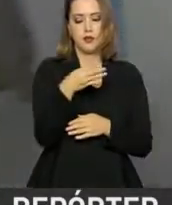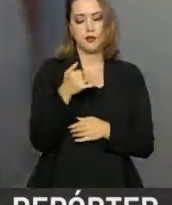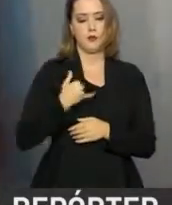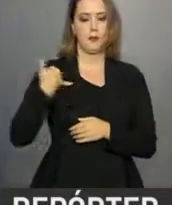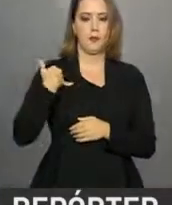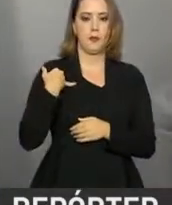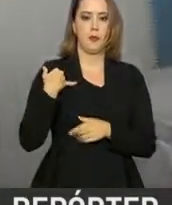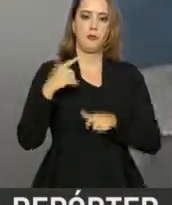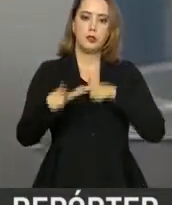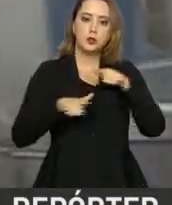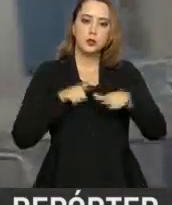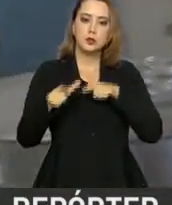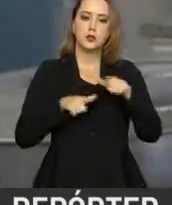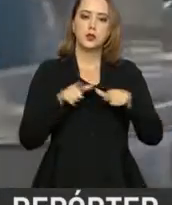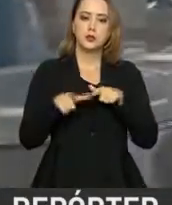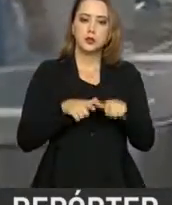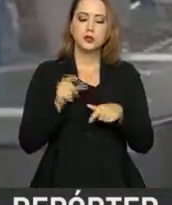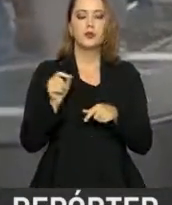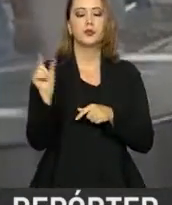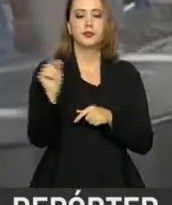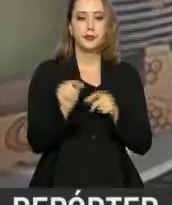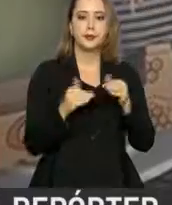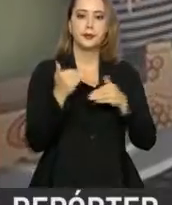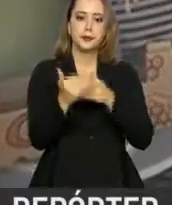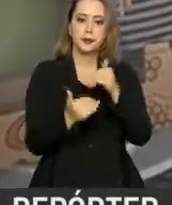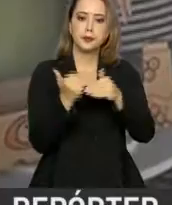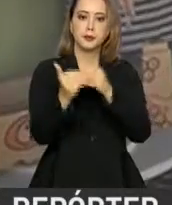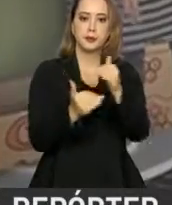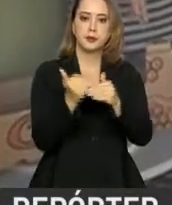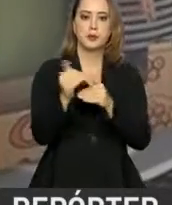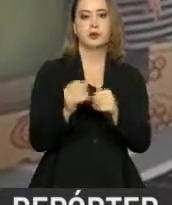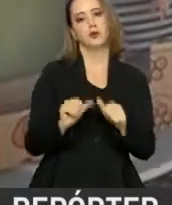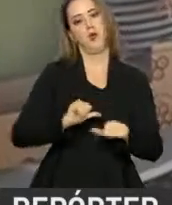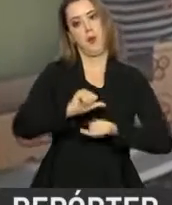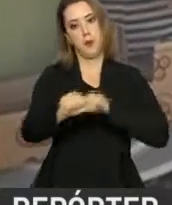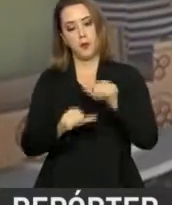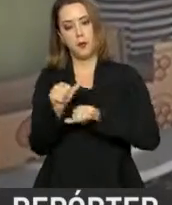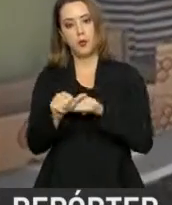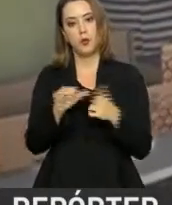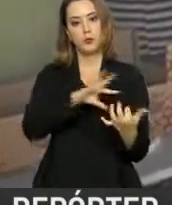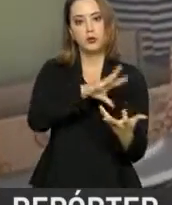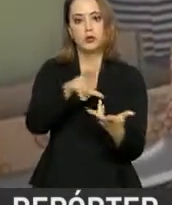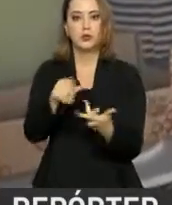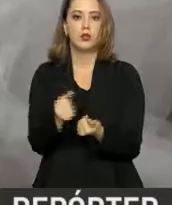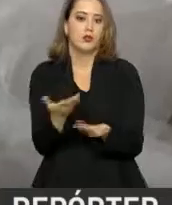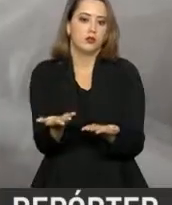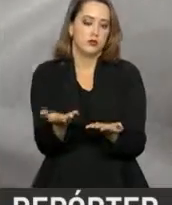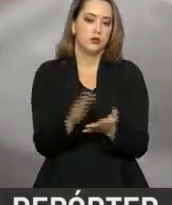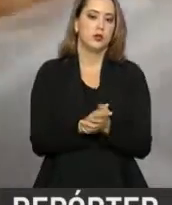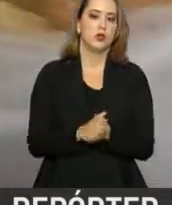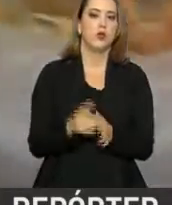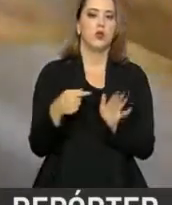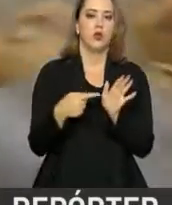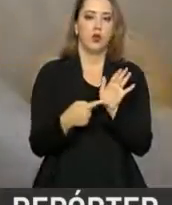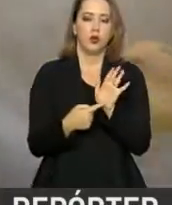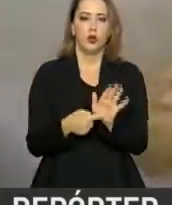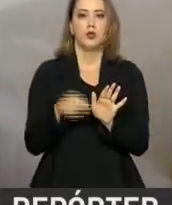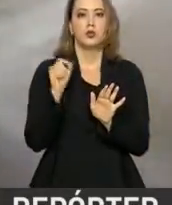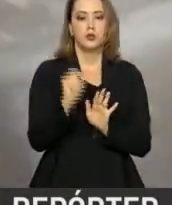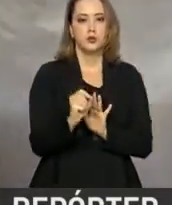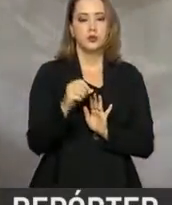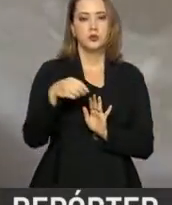trabalho de formiguinha para ajudar a mudar um quadro mundial a estimativa da organização das nações unidas para alimentação